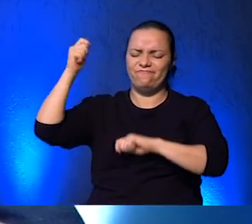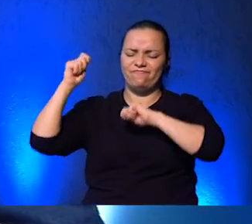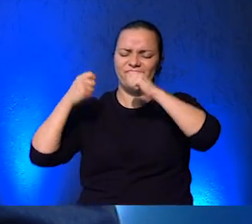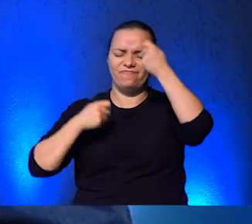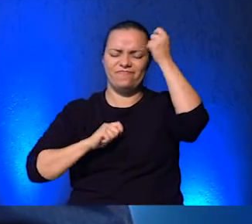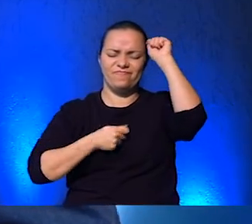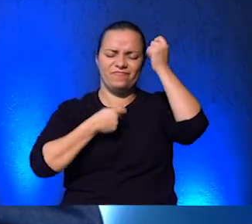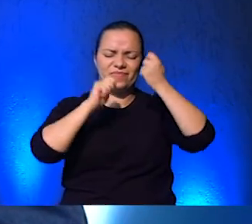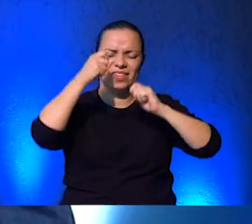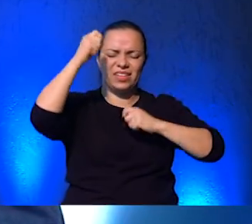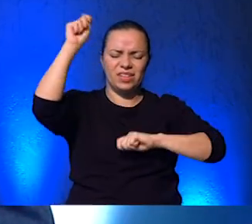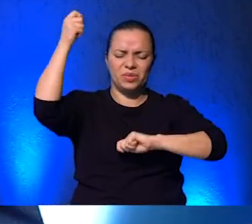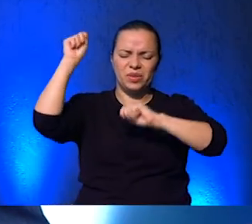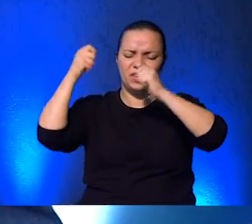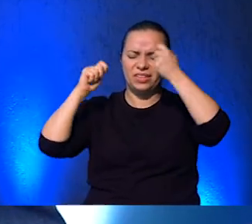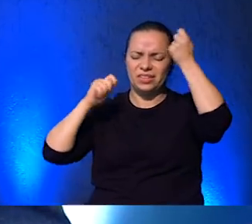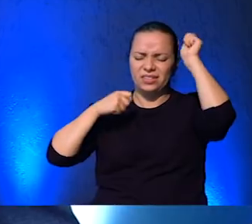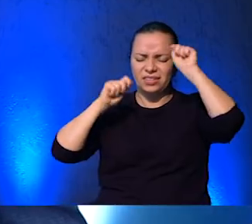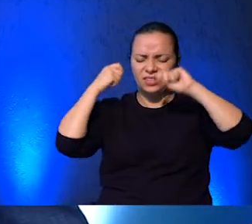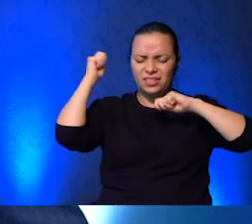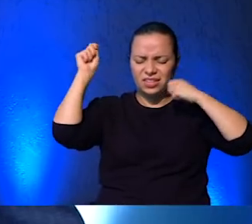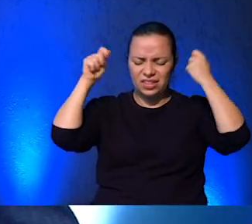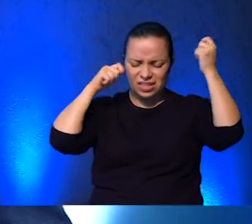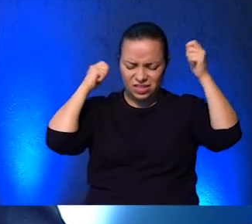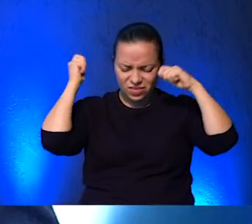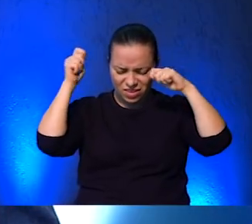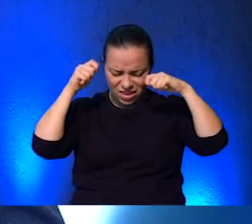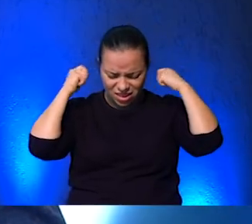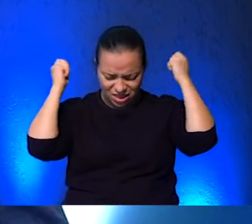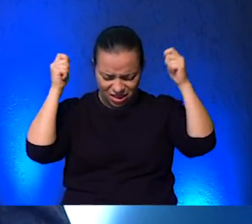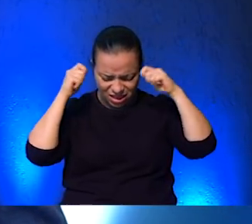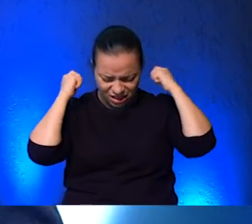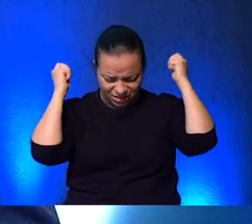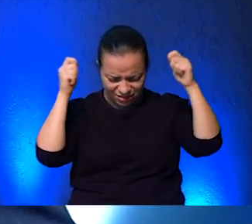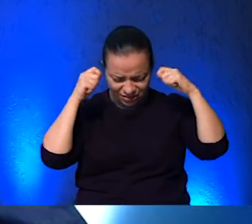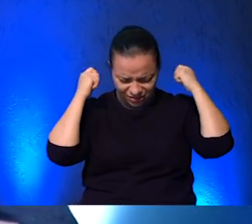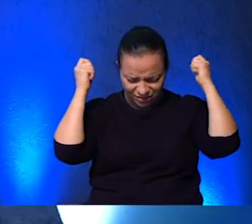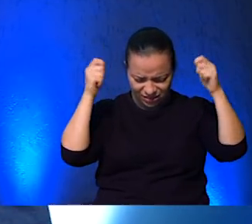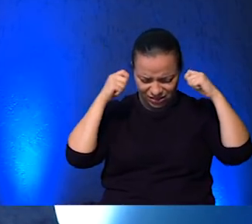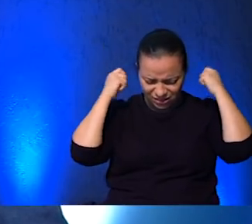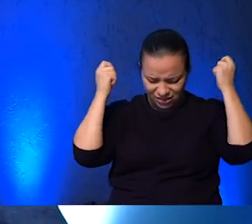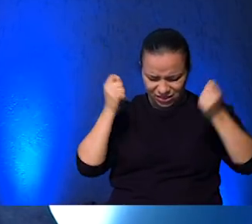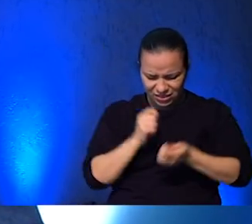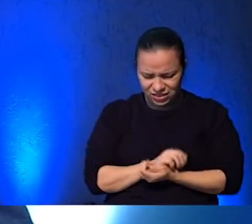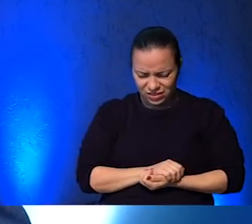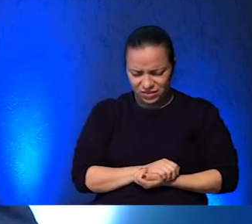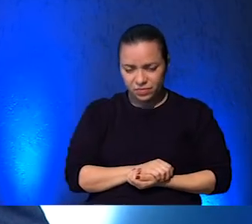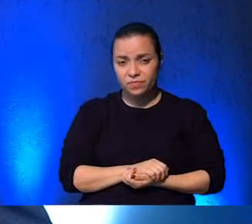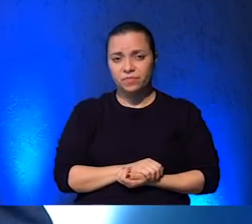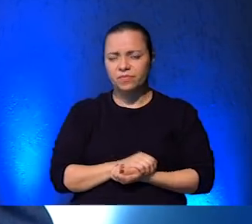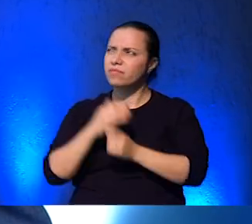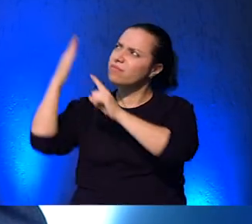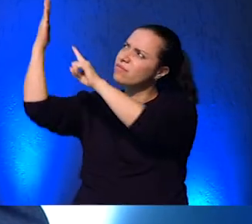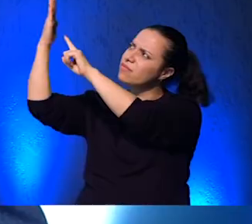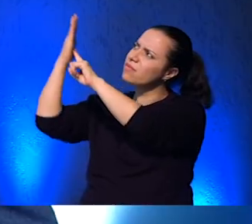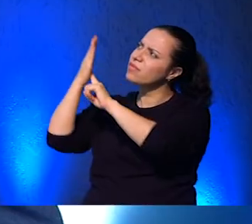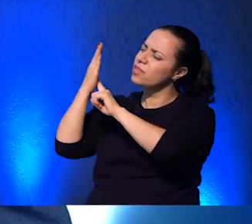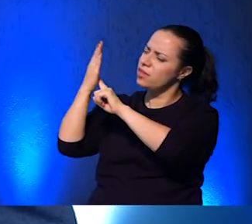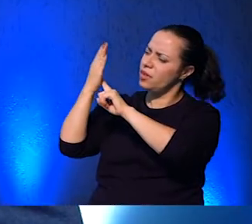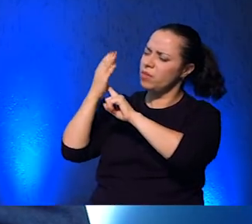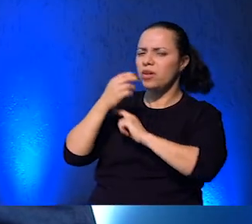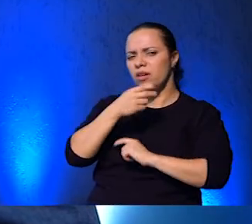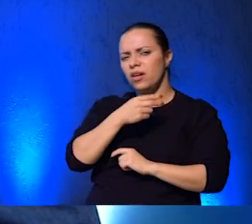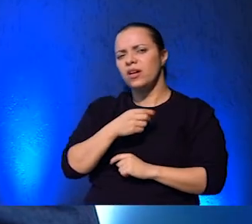passar a mais um a deus tá me mostrando algumas pessoas bom então assistindo essa